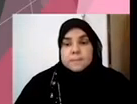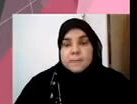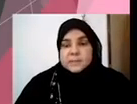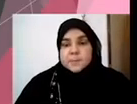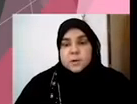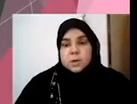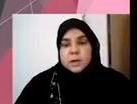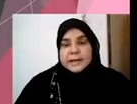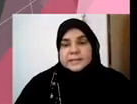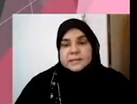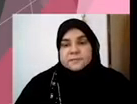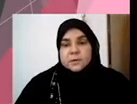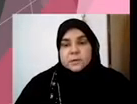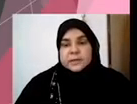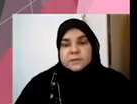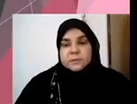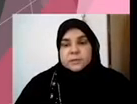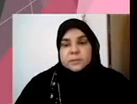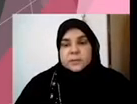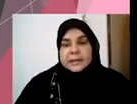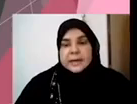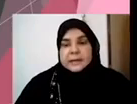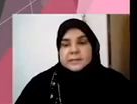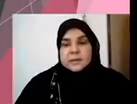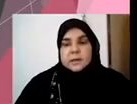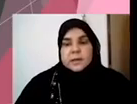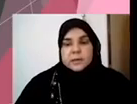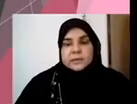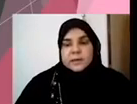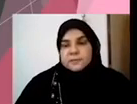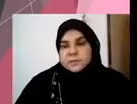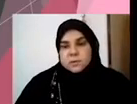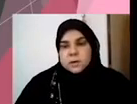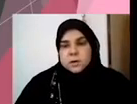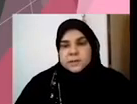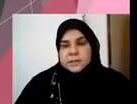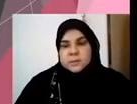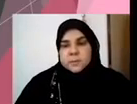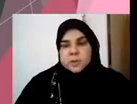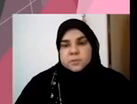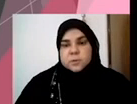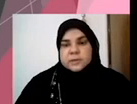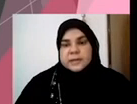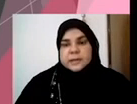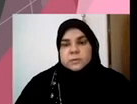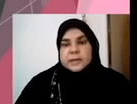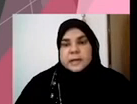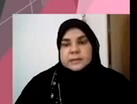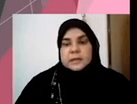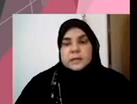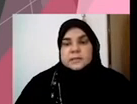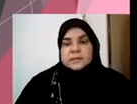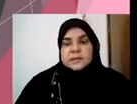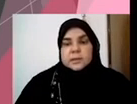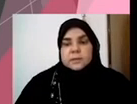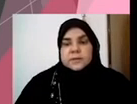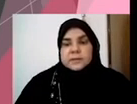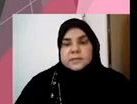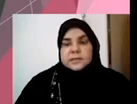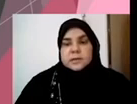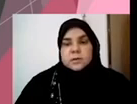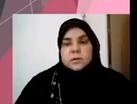9,5. Mas para eu colocar essa vírgula aqui voltando uma casa, eu tenho que fazer alguma coisa, ela não pode brotar aí do nada.